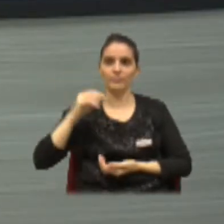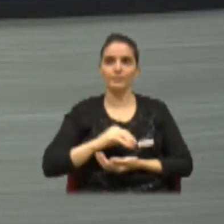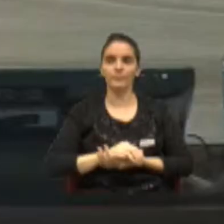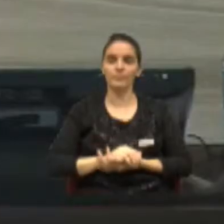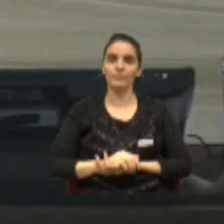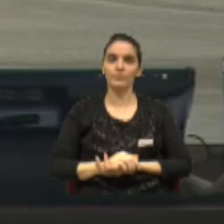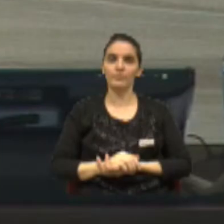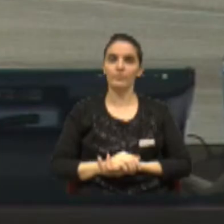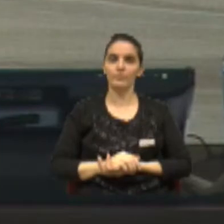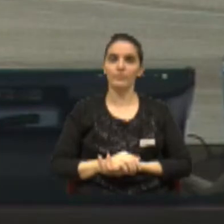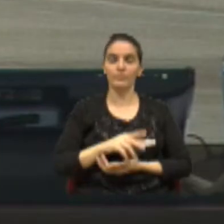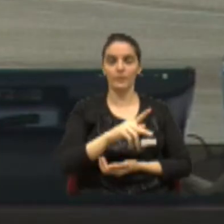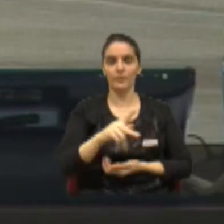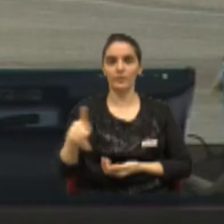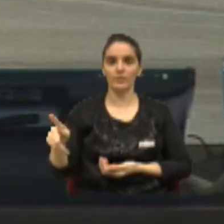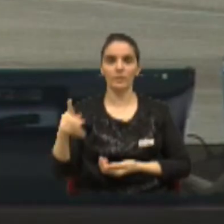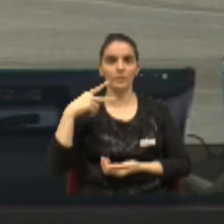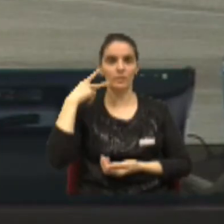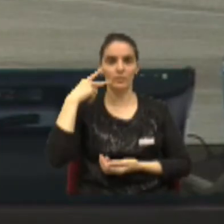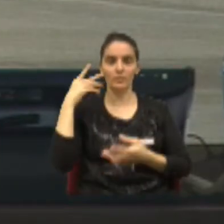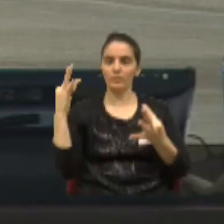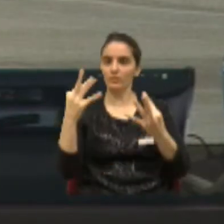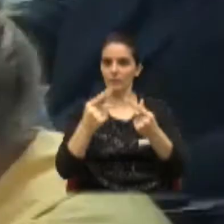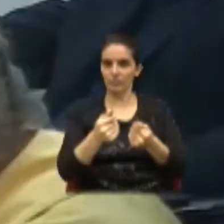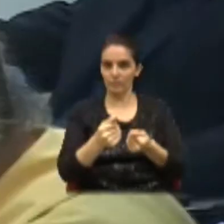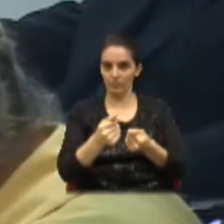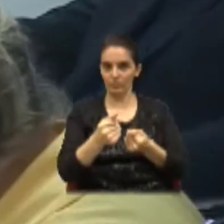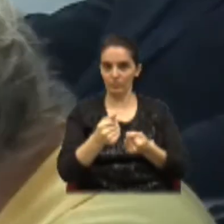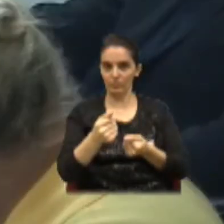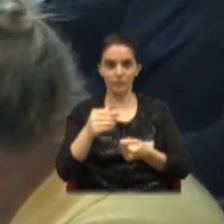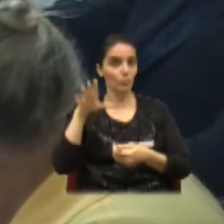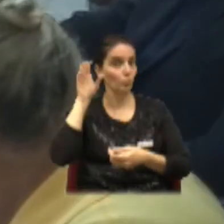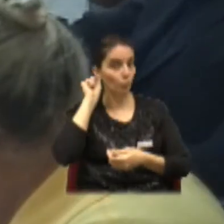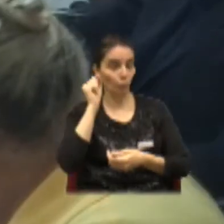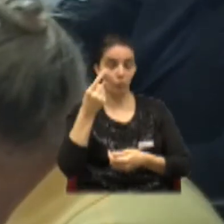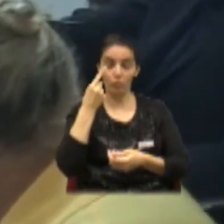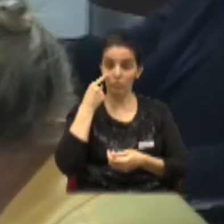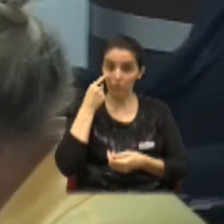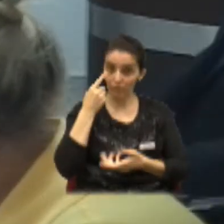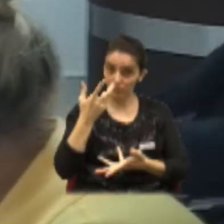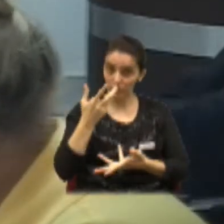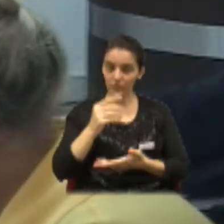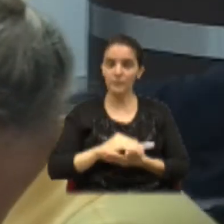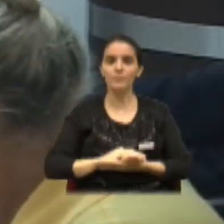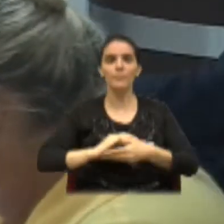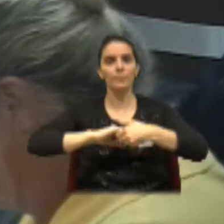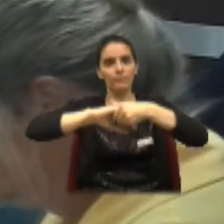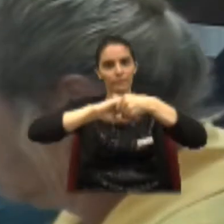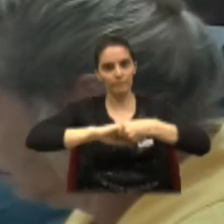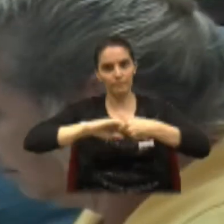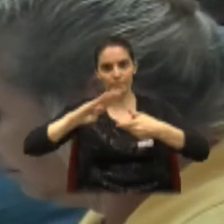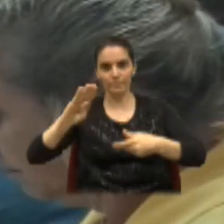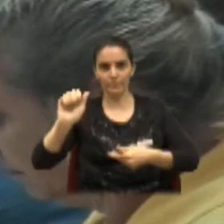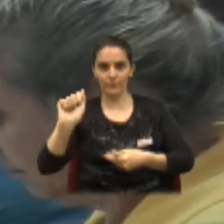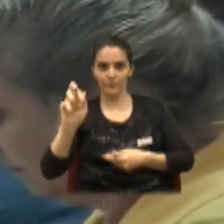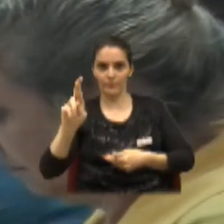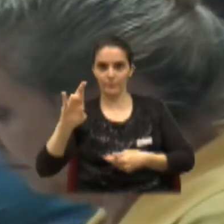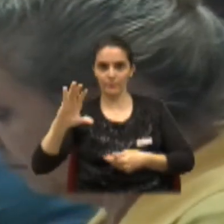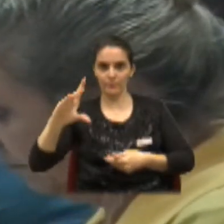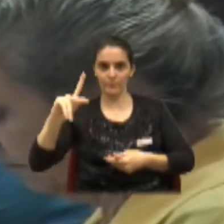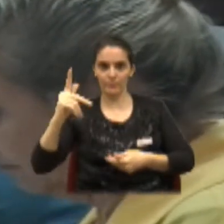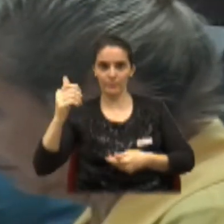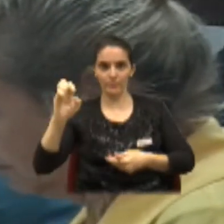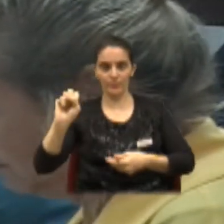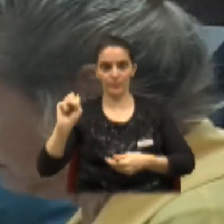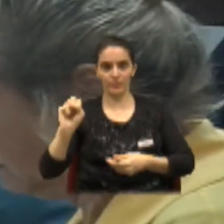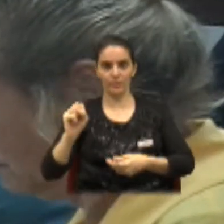Senhor presidente, nobres colegas, a todos que nos ouvem e nos assistem, quero aqui fazer minha saudação ao doutor Barrichello, através dele,